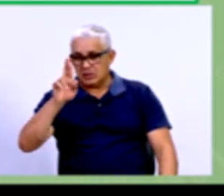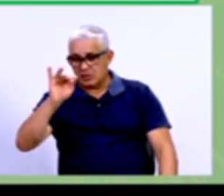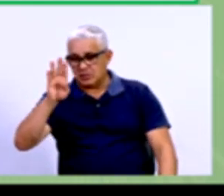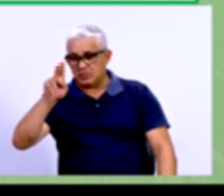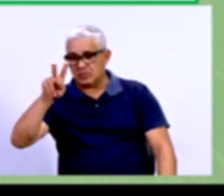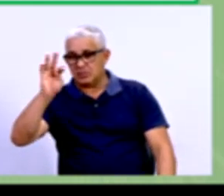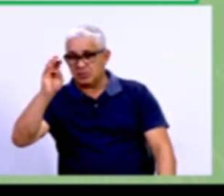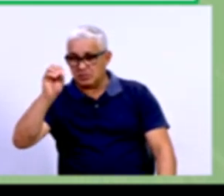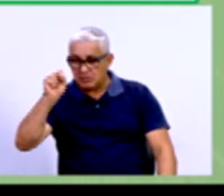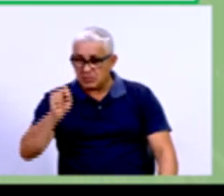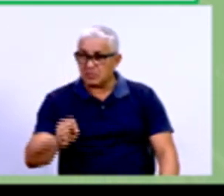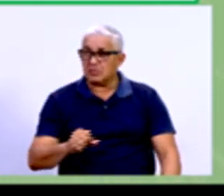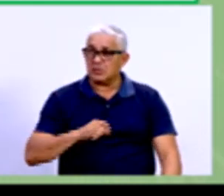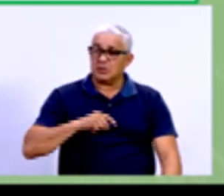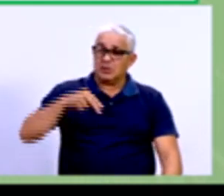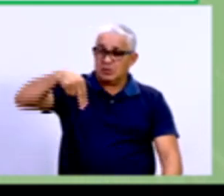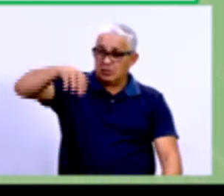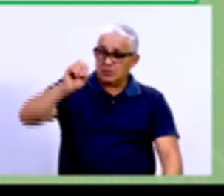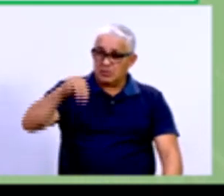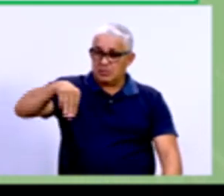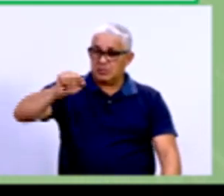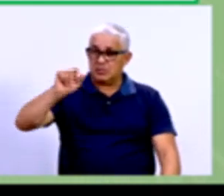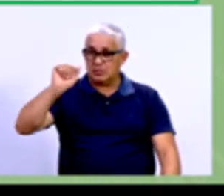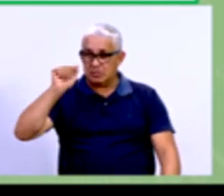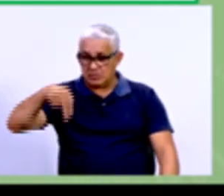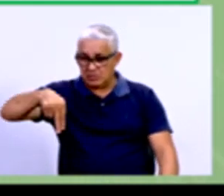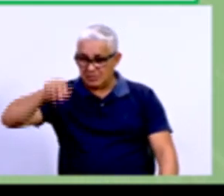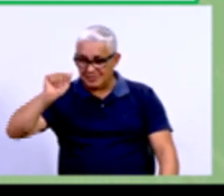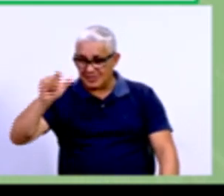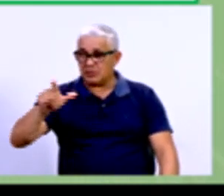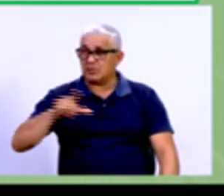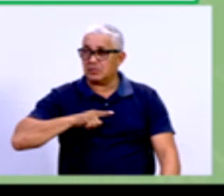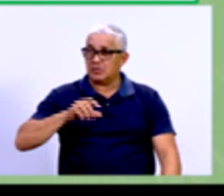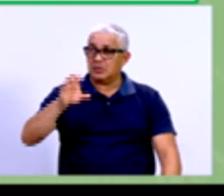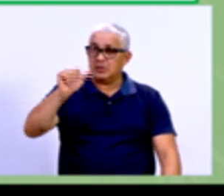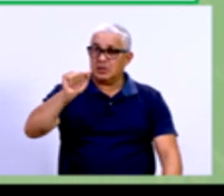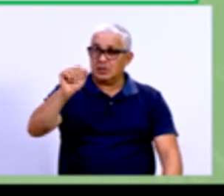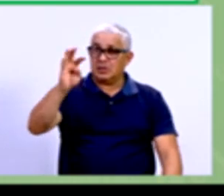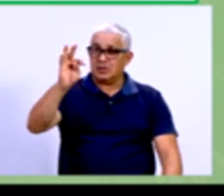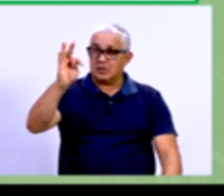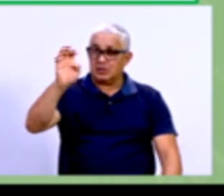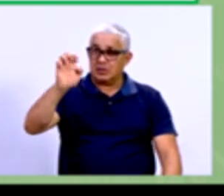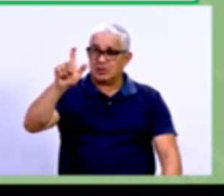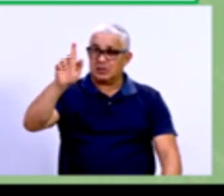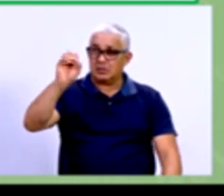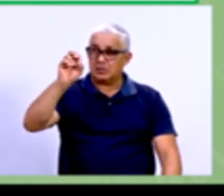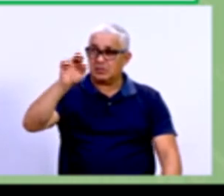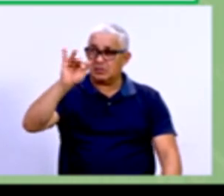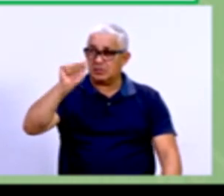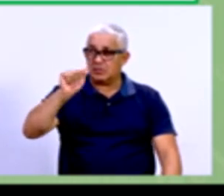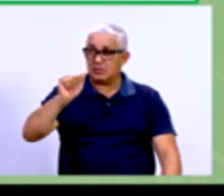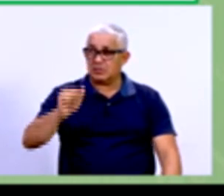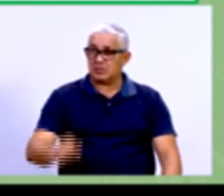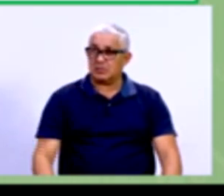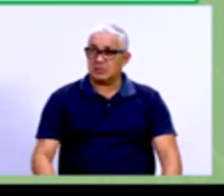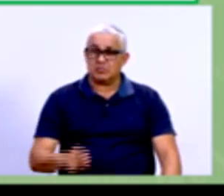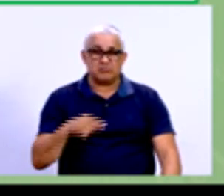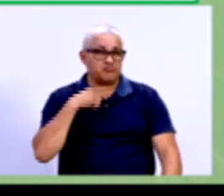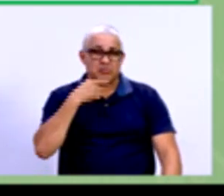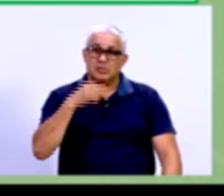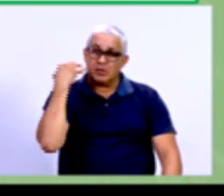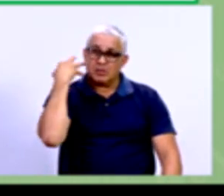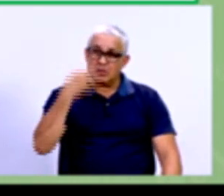variável qualitativa nominal, que definem apenas categorias. Não é possível estabelecer uma ordem natural entre